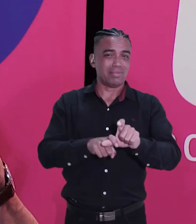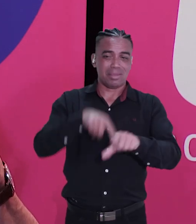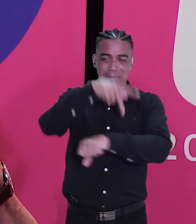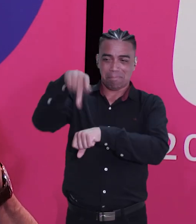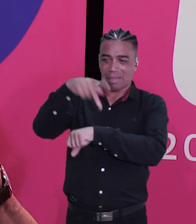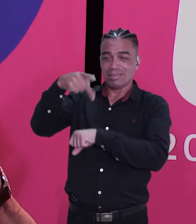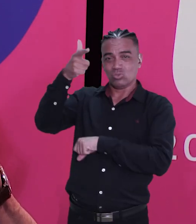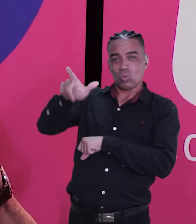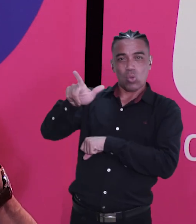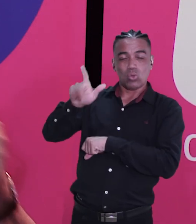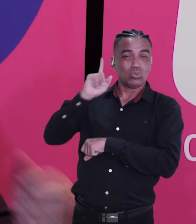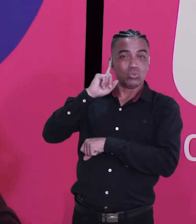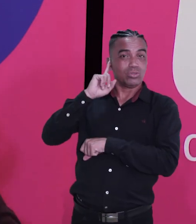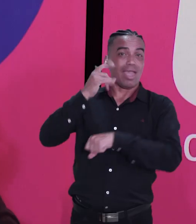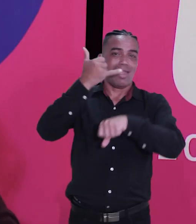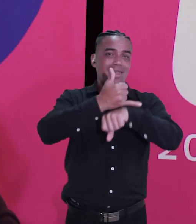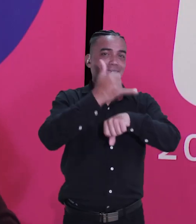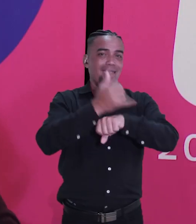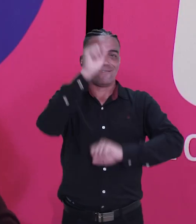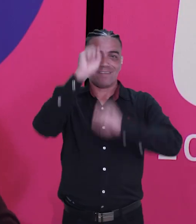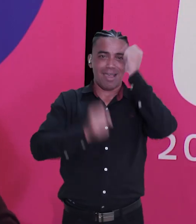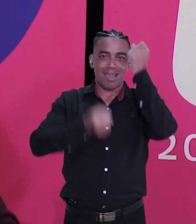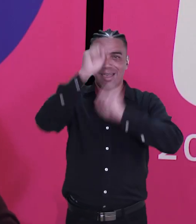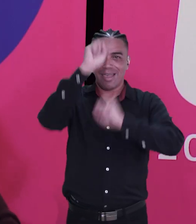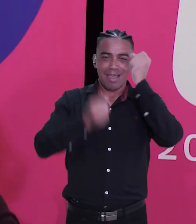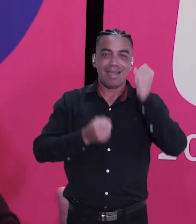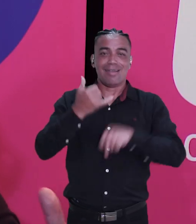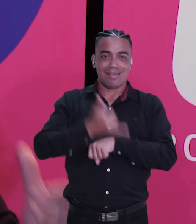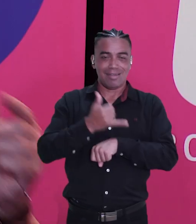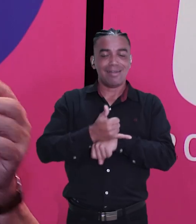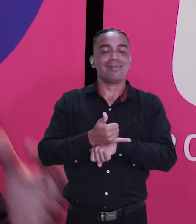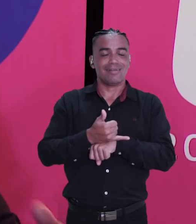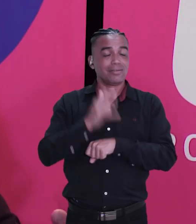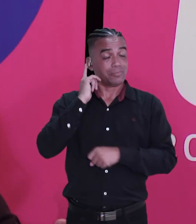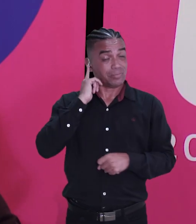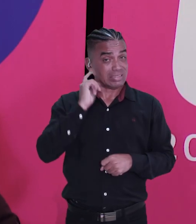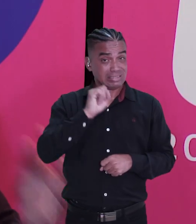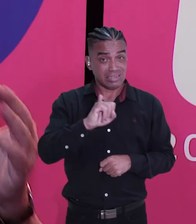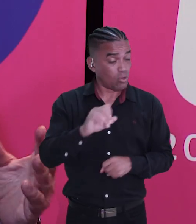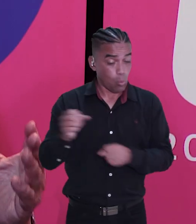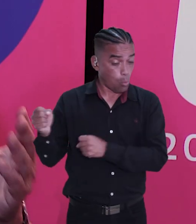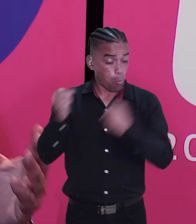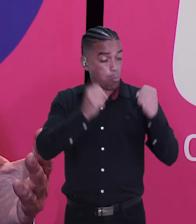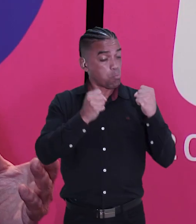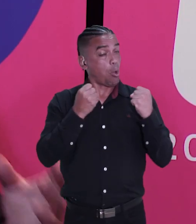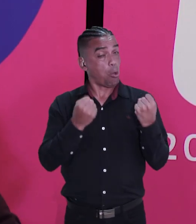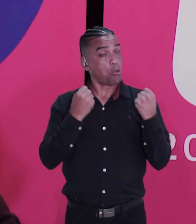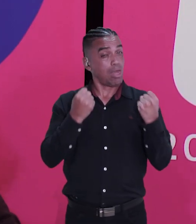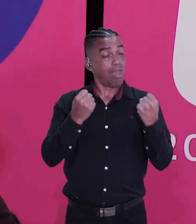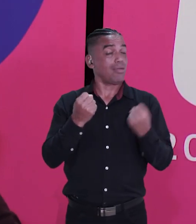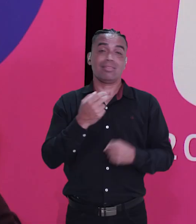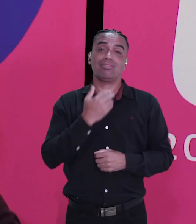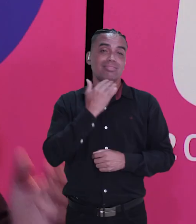outro país para uma coisa estratégica que é a siderurgia. Você tem que fabricar aço, senão você não terá o poder